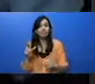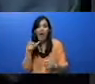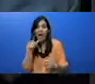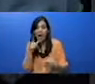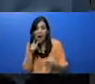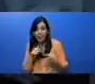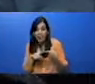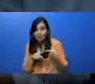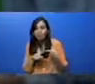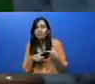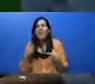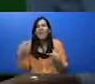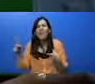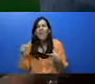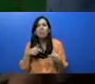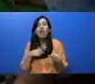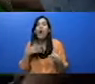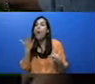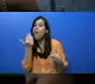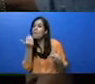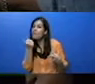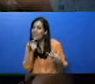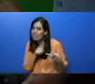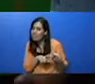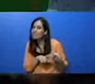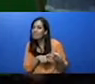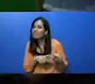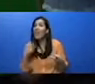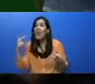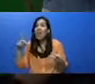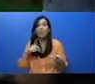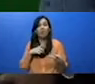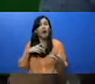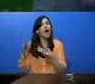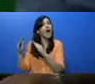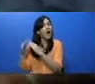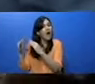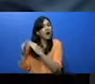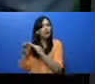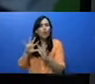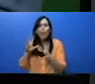o abrigo, tá? Lá ele tem, ó, o alimento,